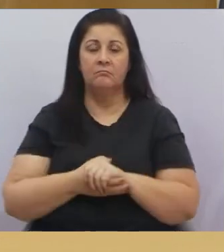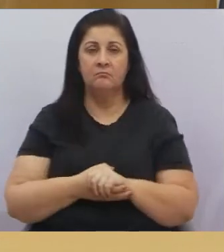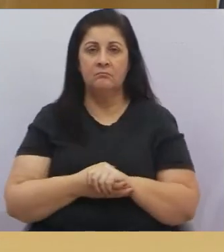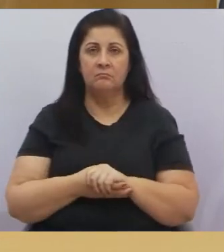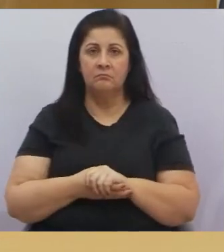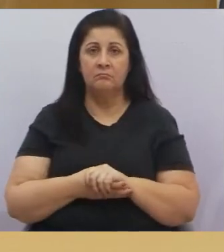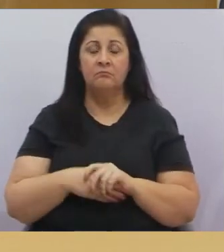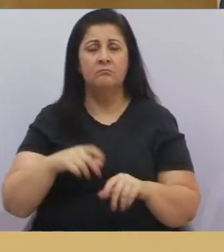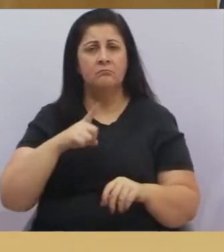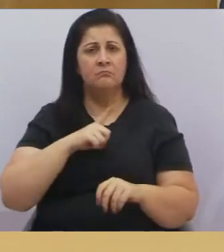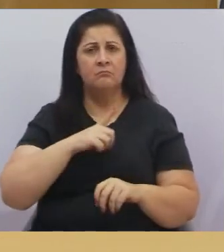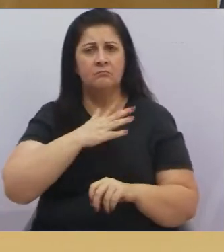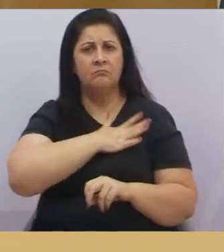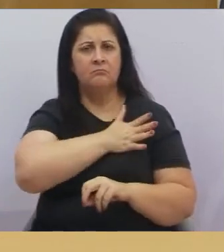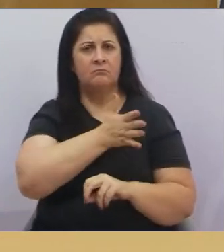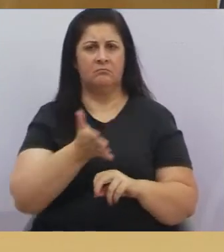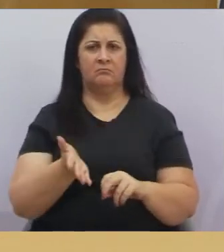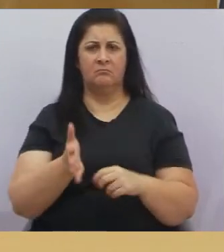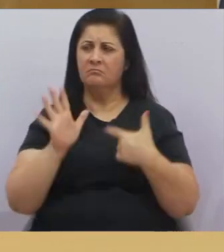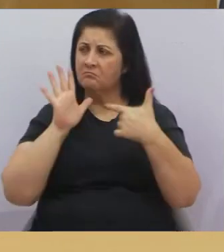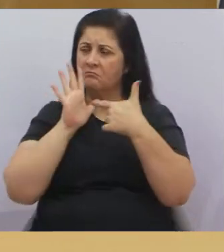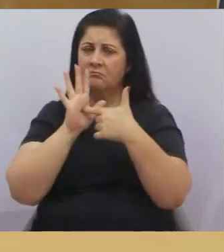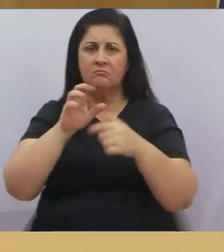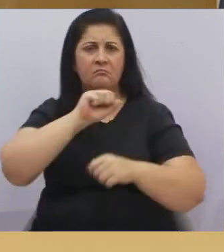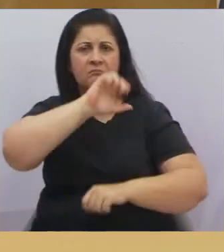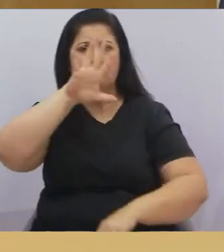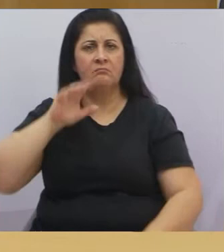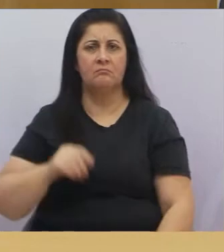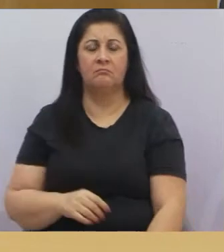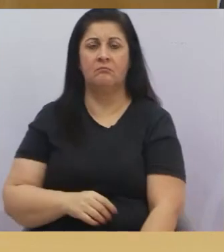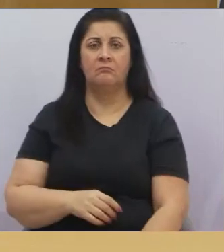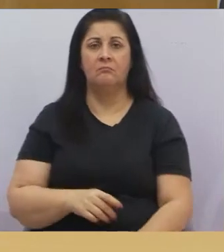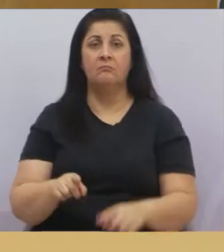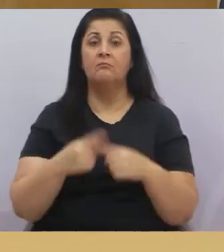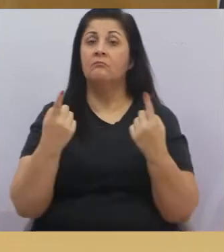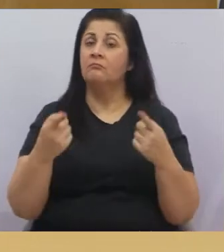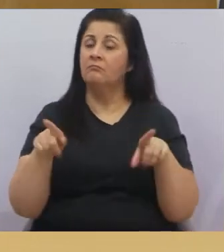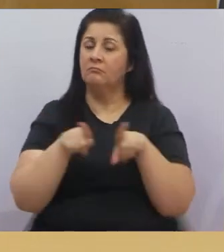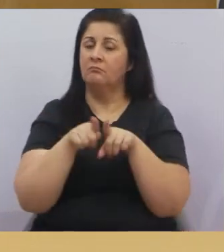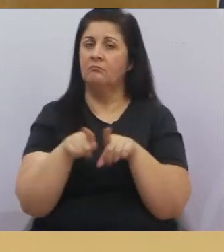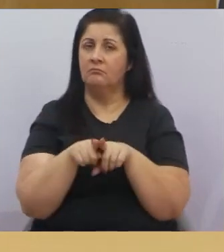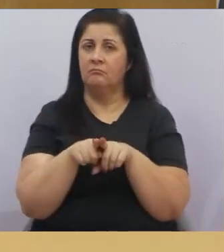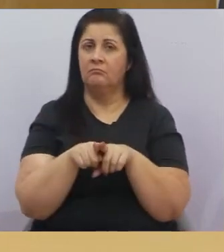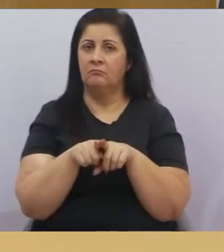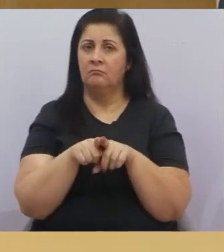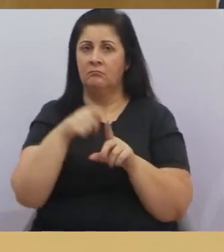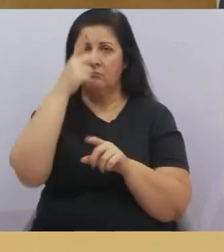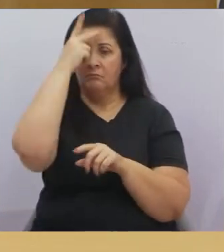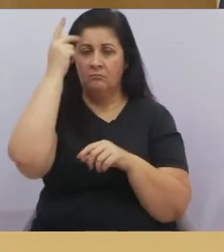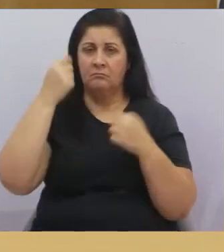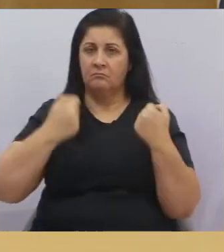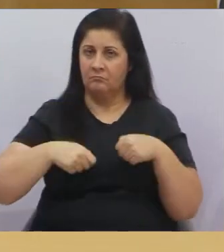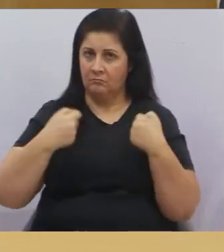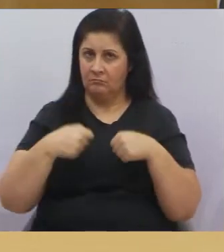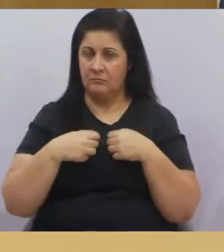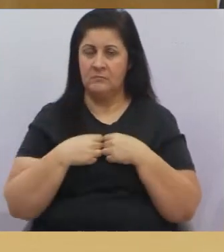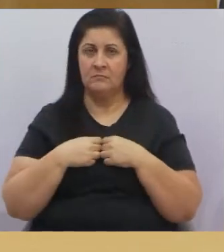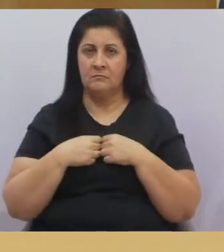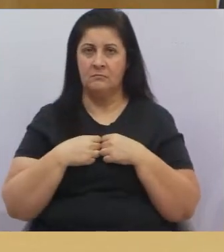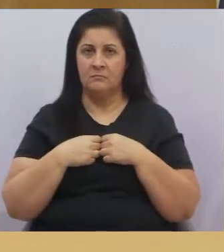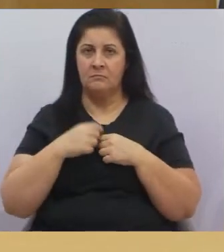2021 um preconceito descarado, não é? Mas eu também acho que as pessoas têm que começar, as próprias